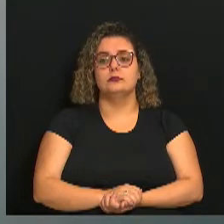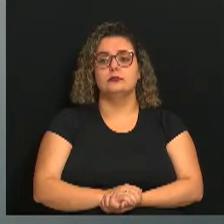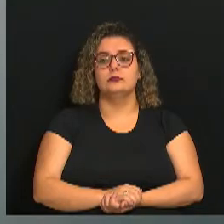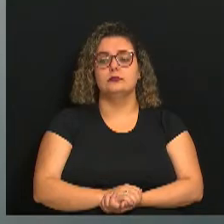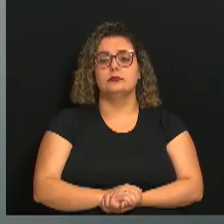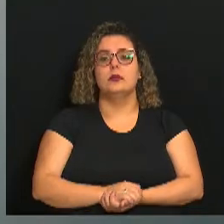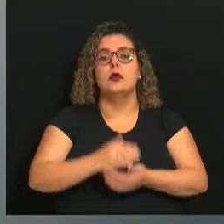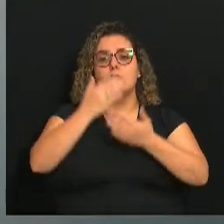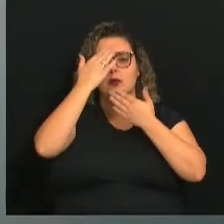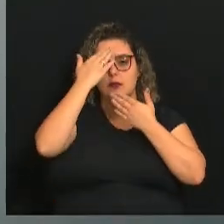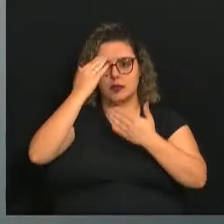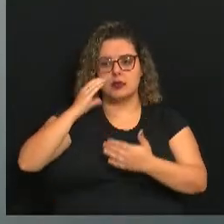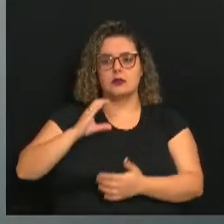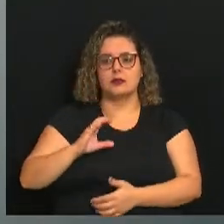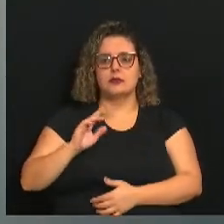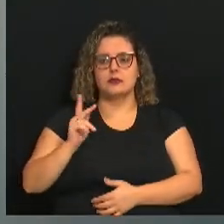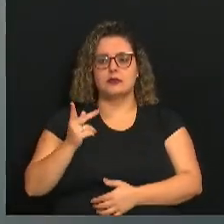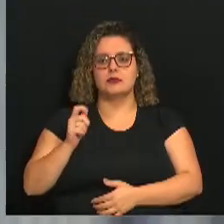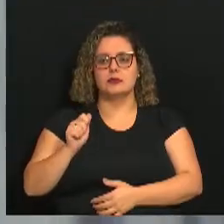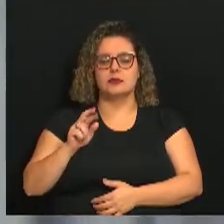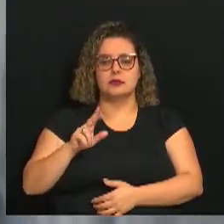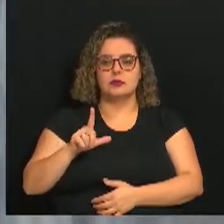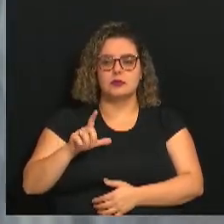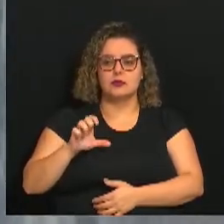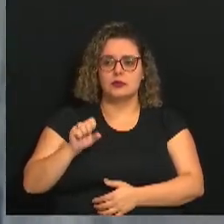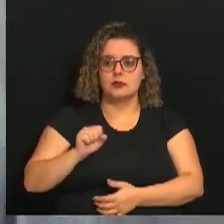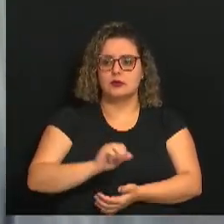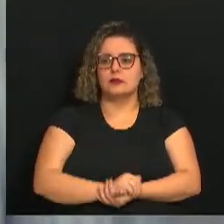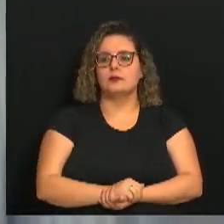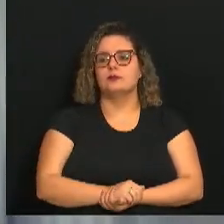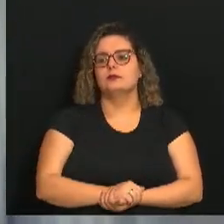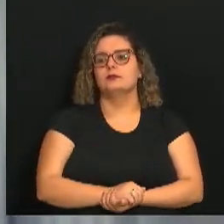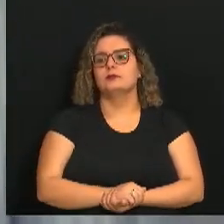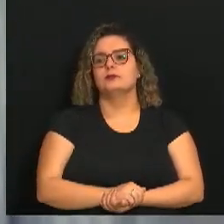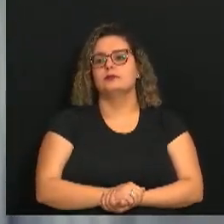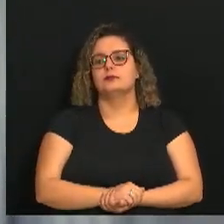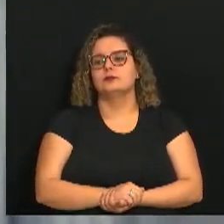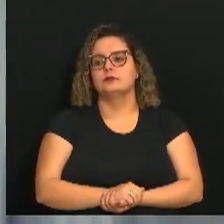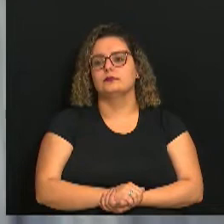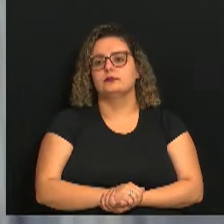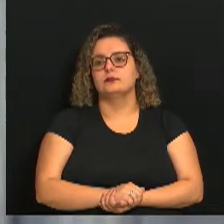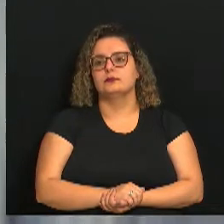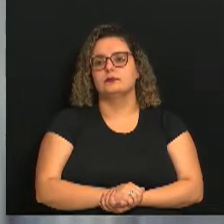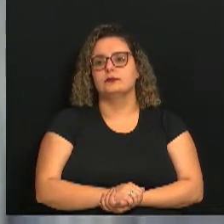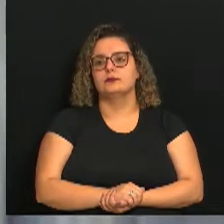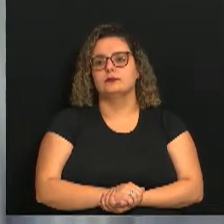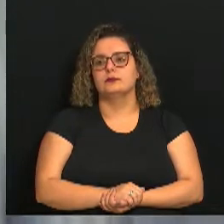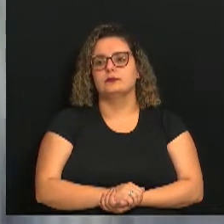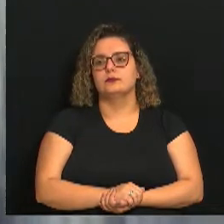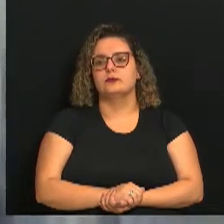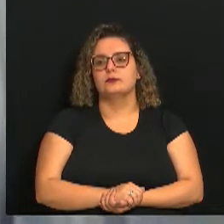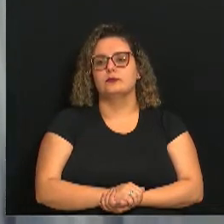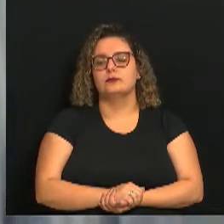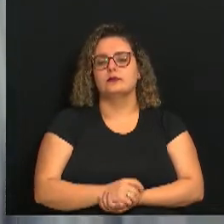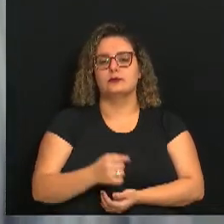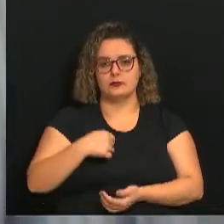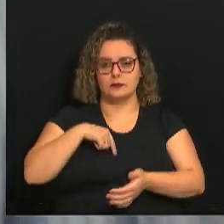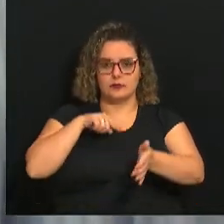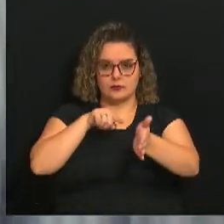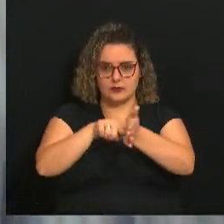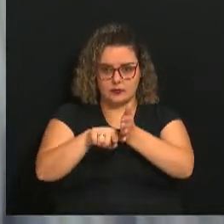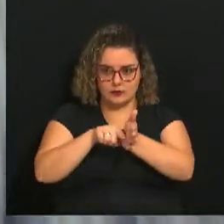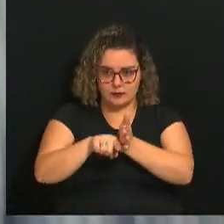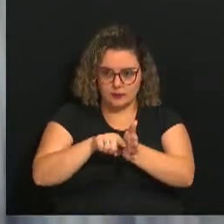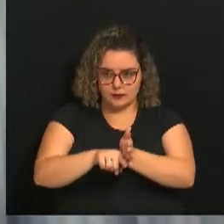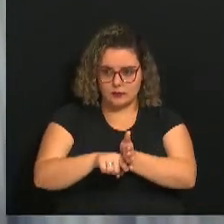Obrigado, Charles. Vou fazer o seguinte, eu vou fazer algumas questões, aí